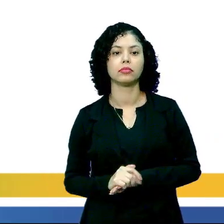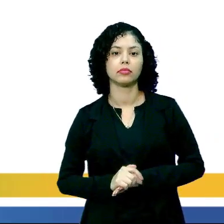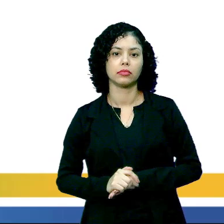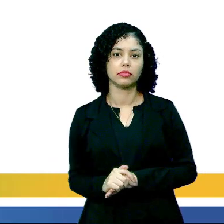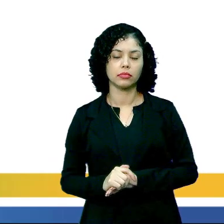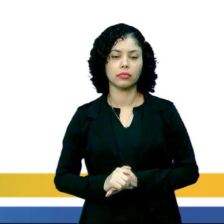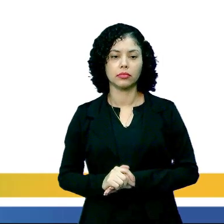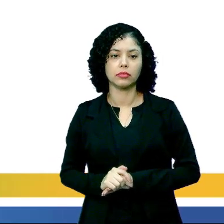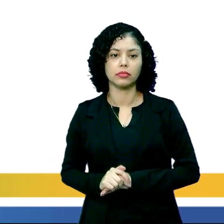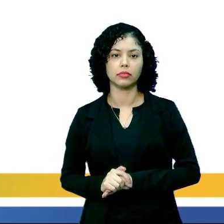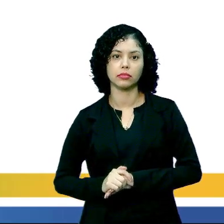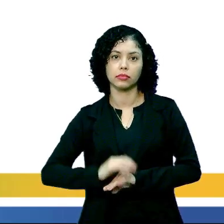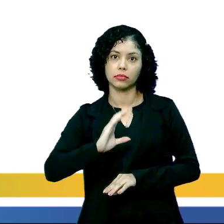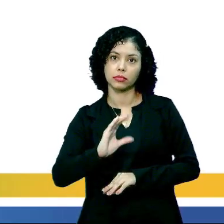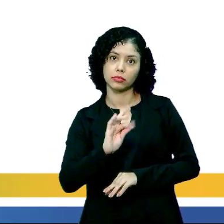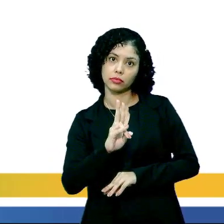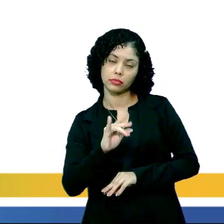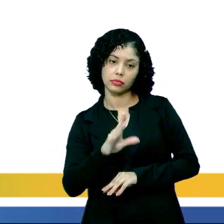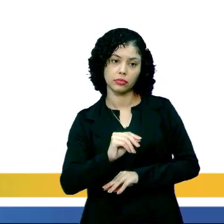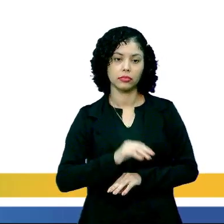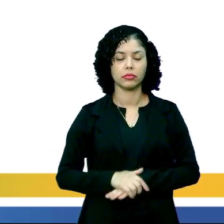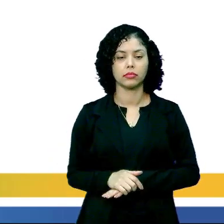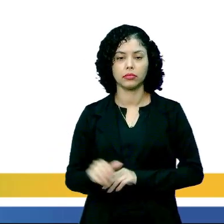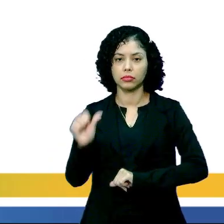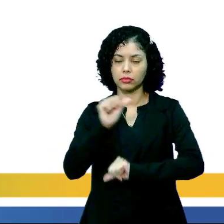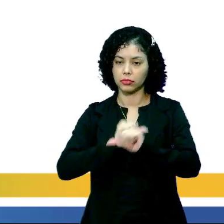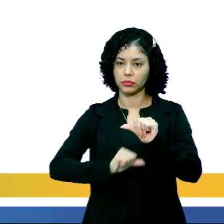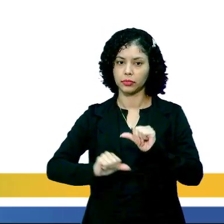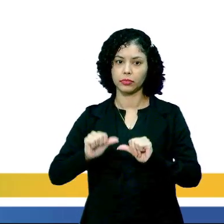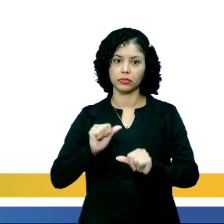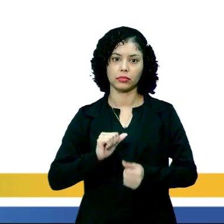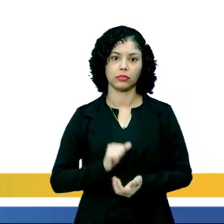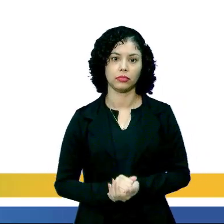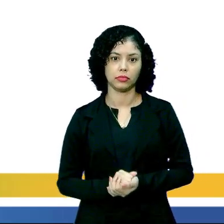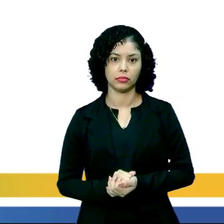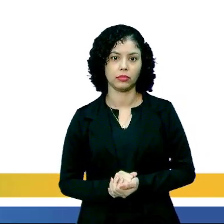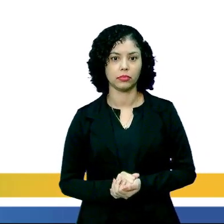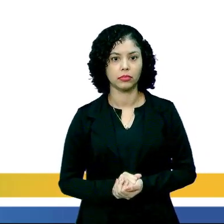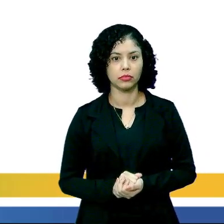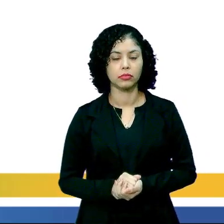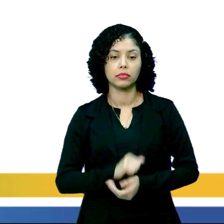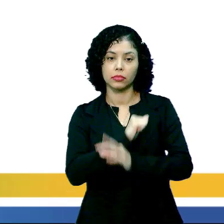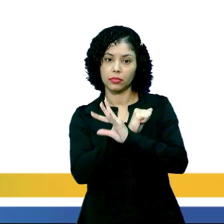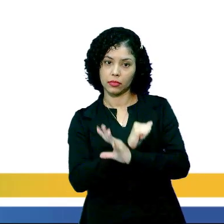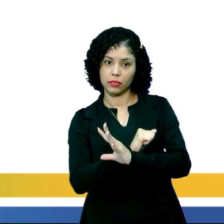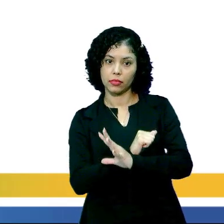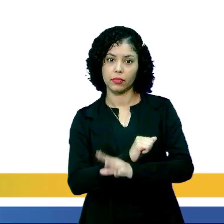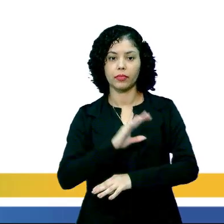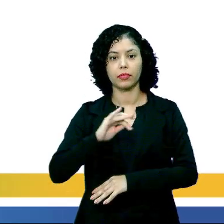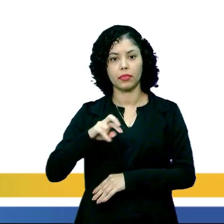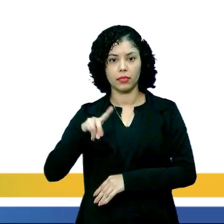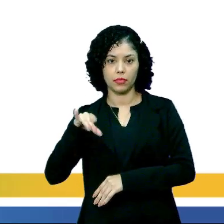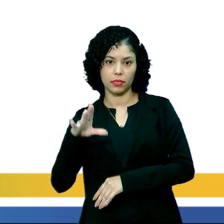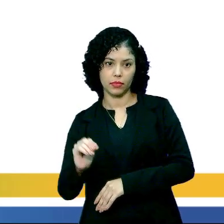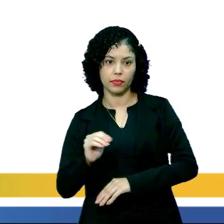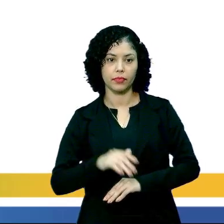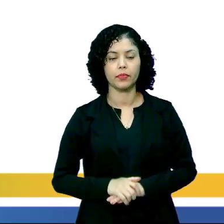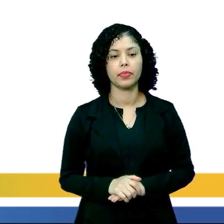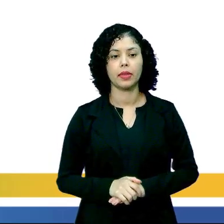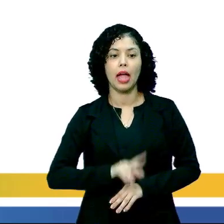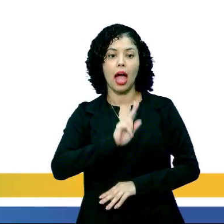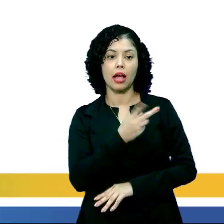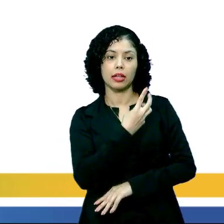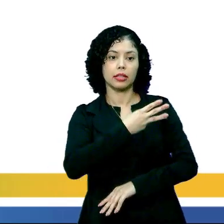o elemento é carbônico Então vou trocar e a terminação por aí então tem um ácido carbônico o ácido